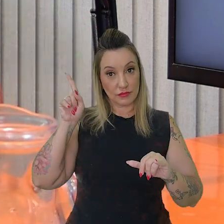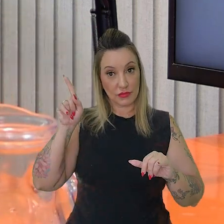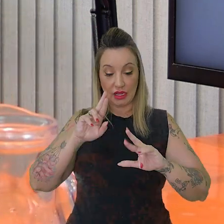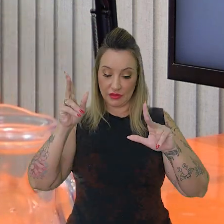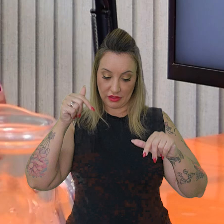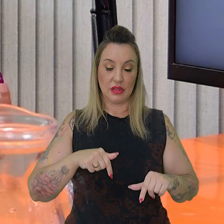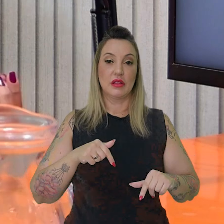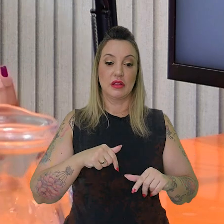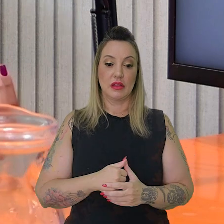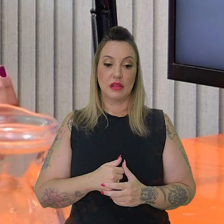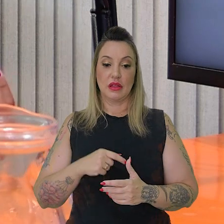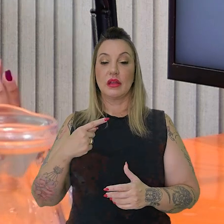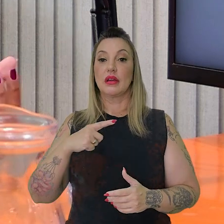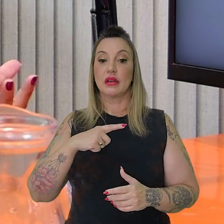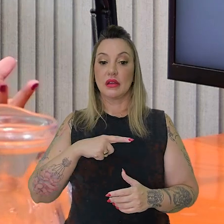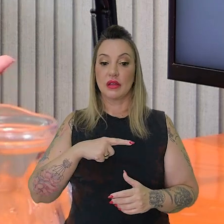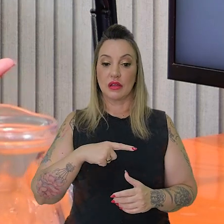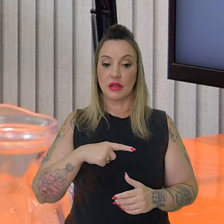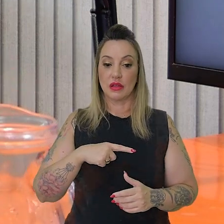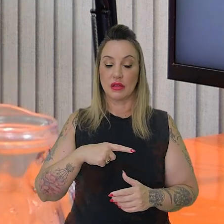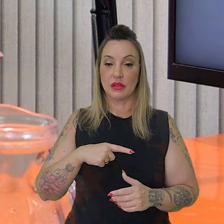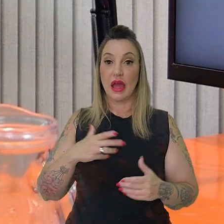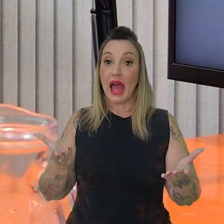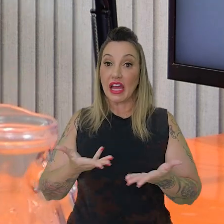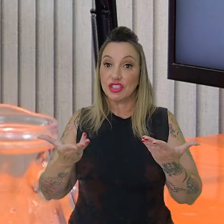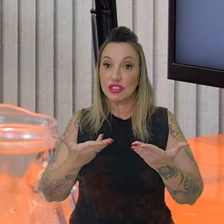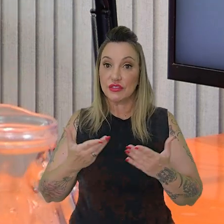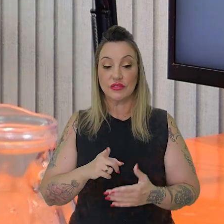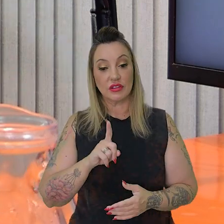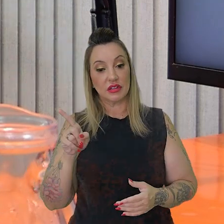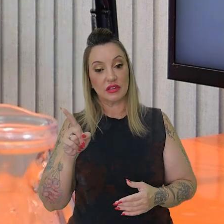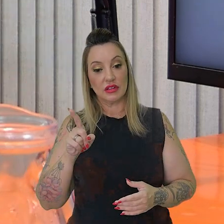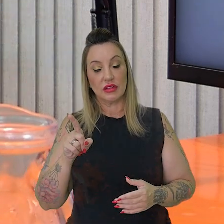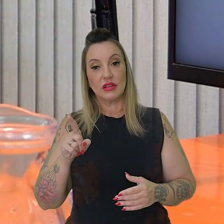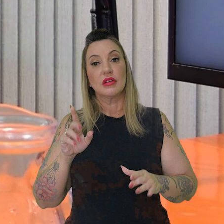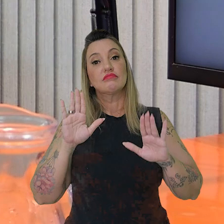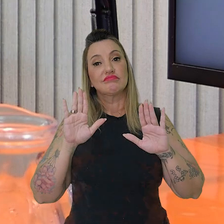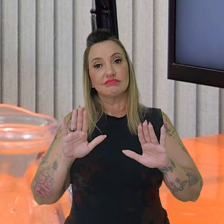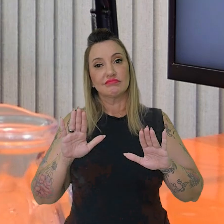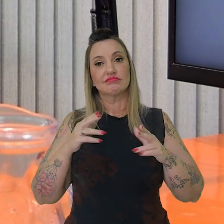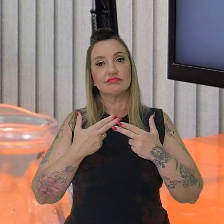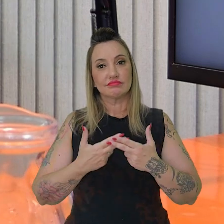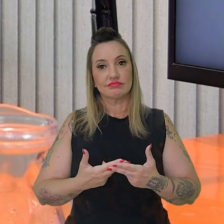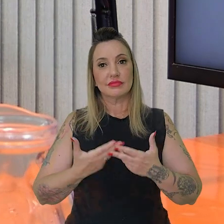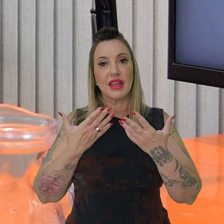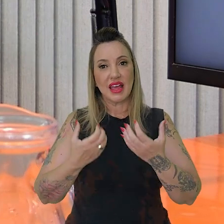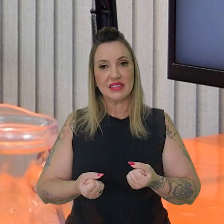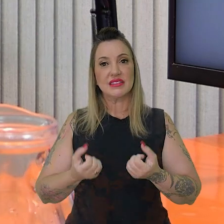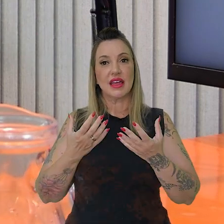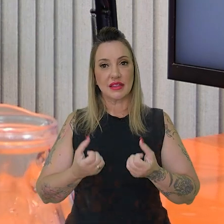daqui né aqui a gente tem um comercial mais ativo lá é um comercial mais passivo olha